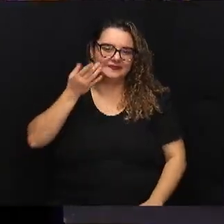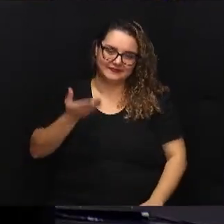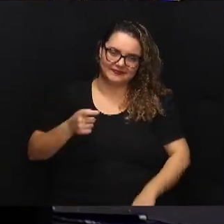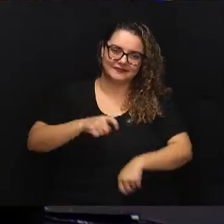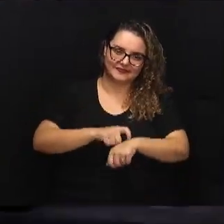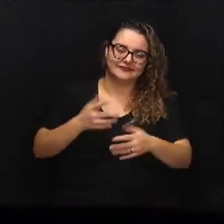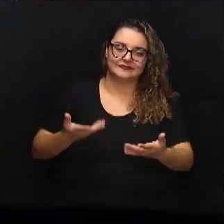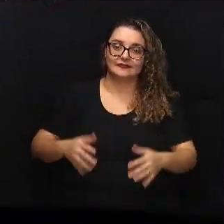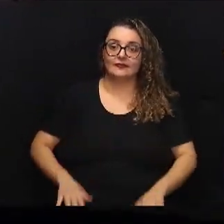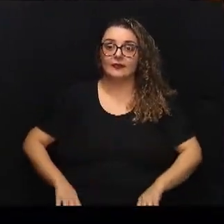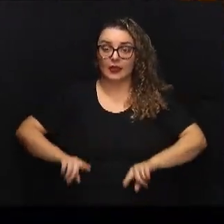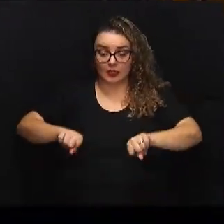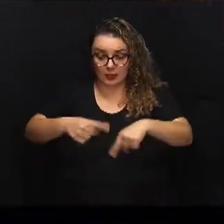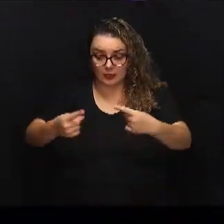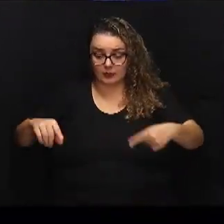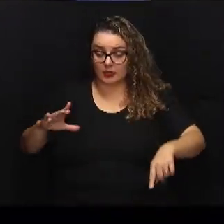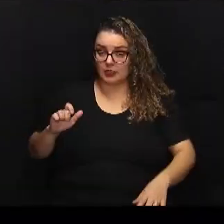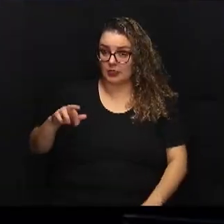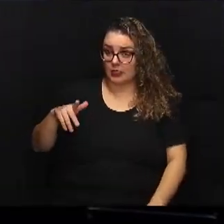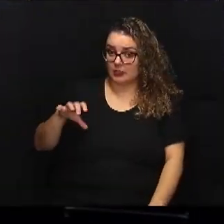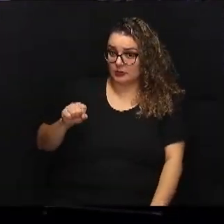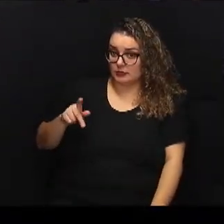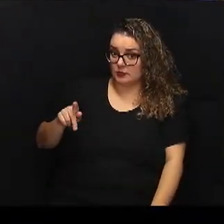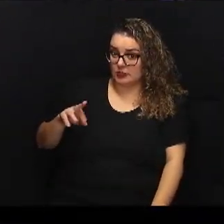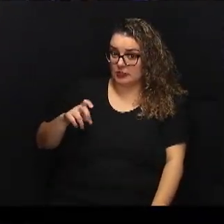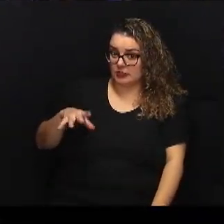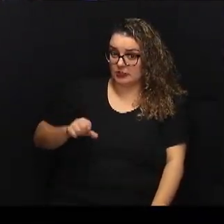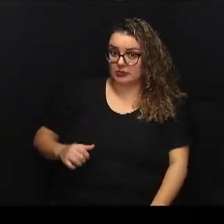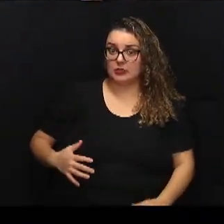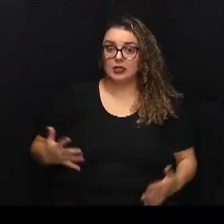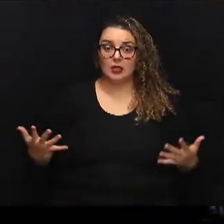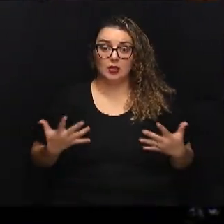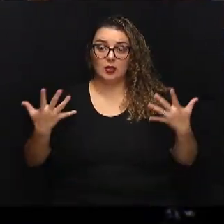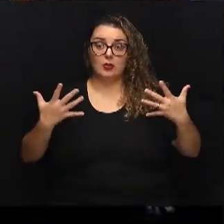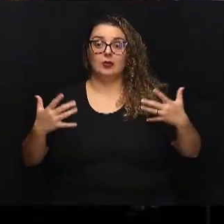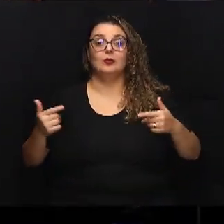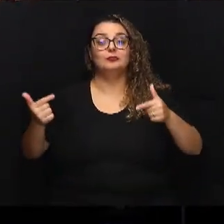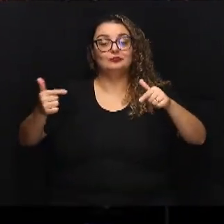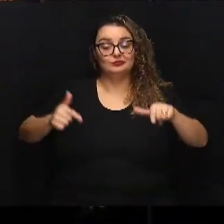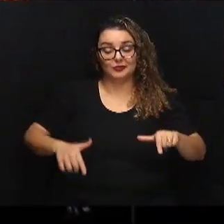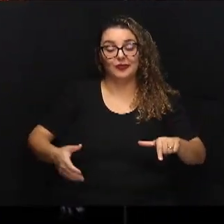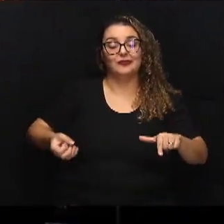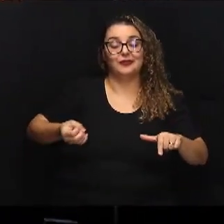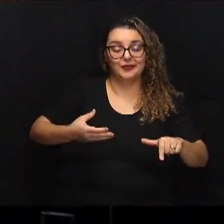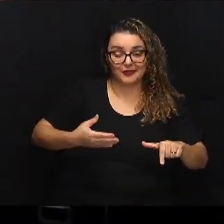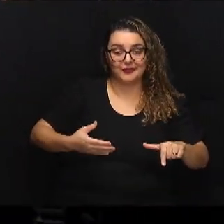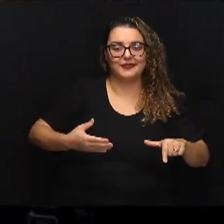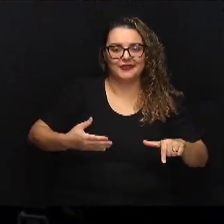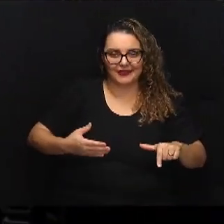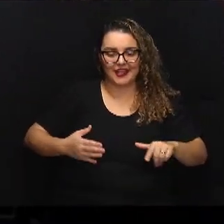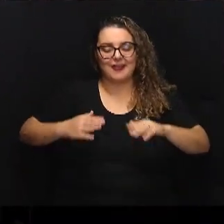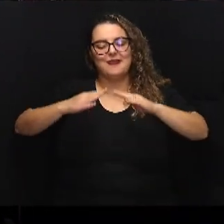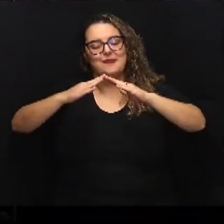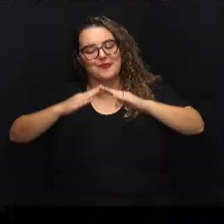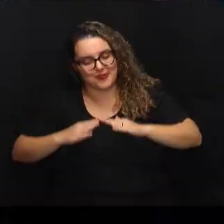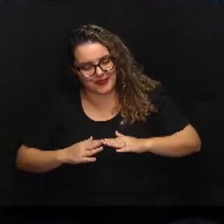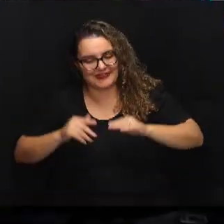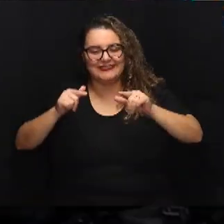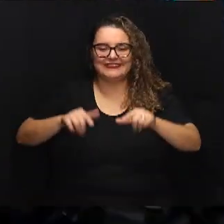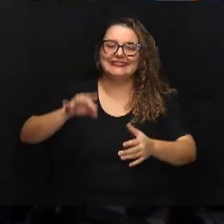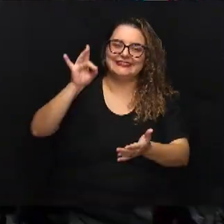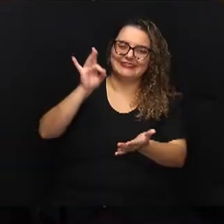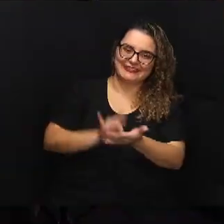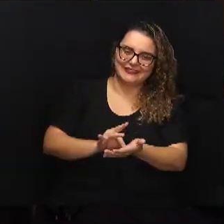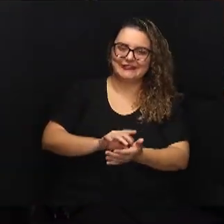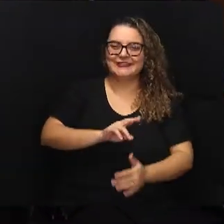O maestro Carlos Prazeres comemora a nova casa da orquestra, que agora tem um lugar oficial para chamar